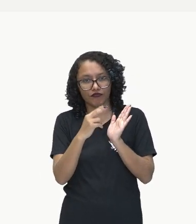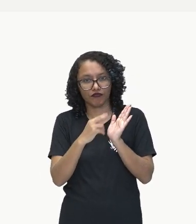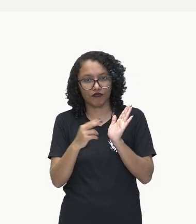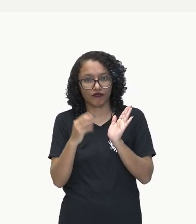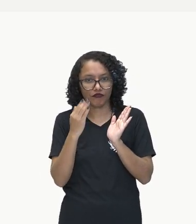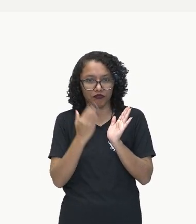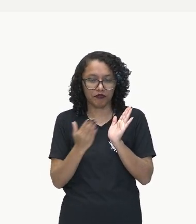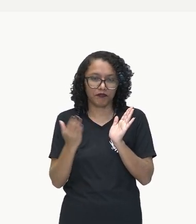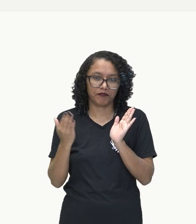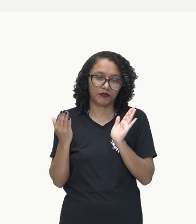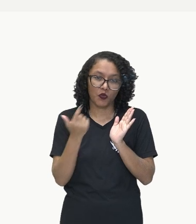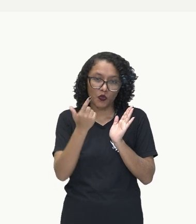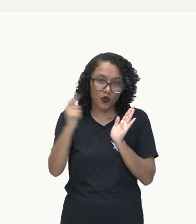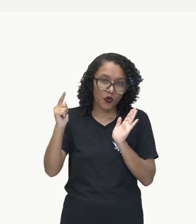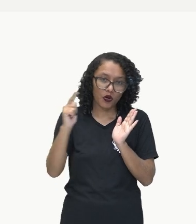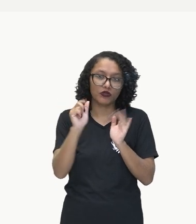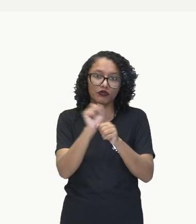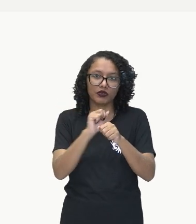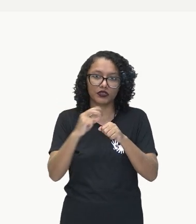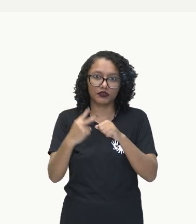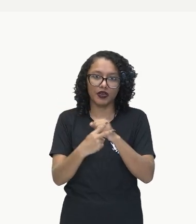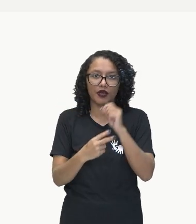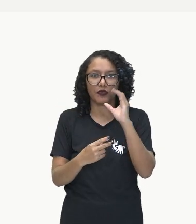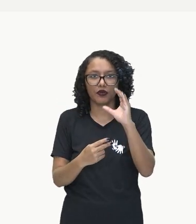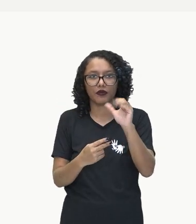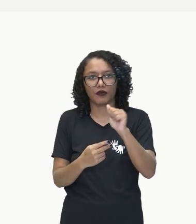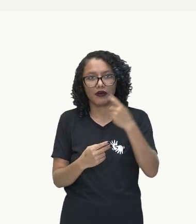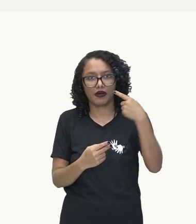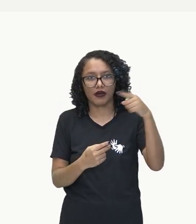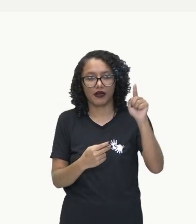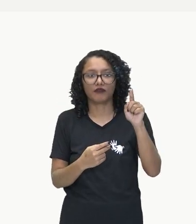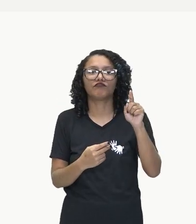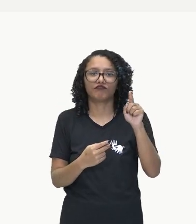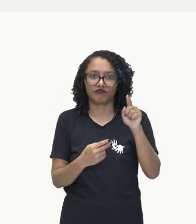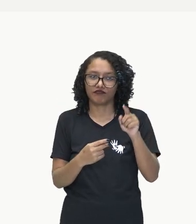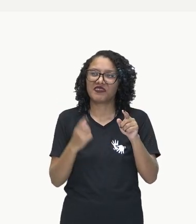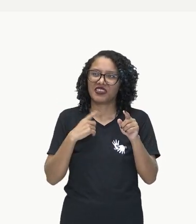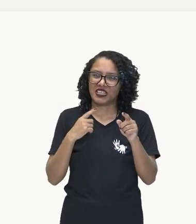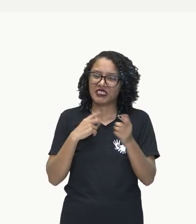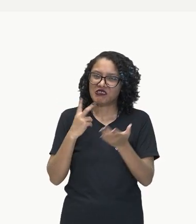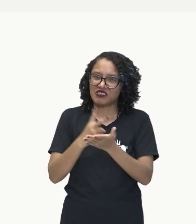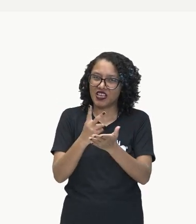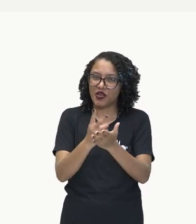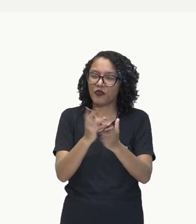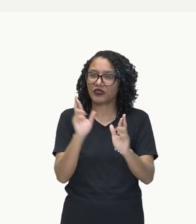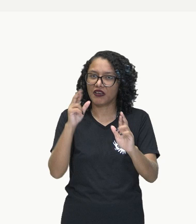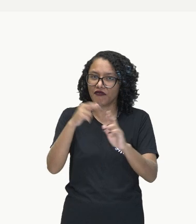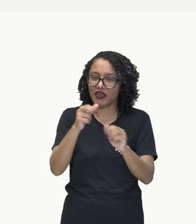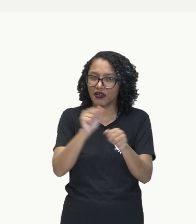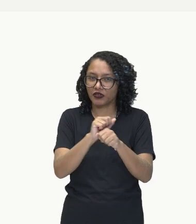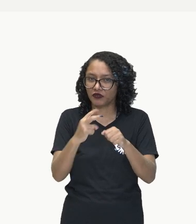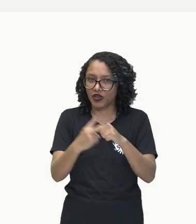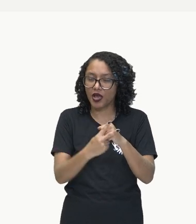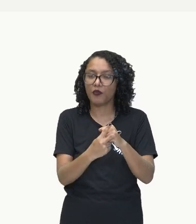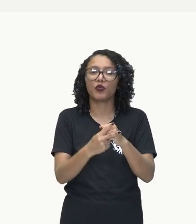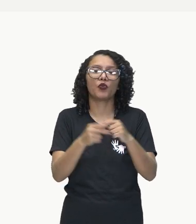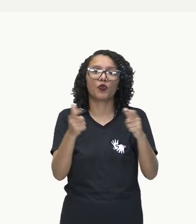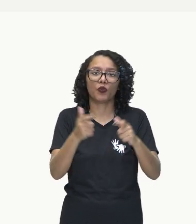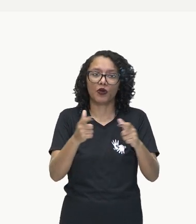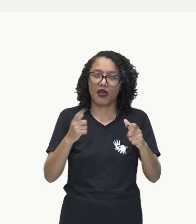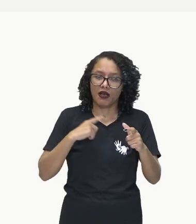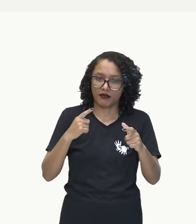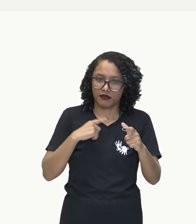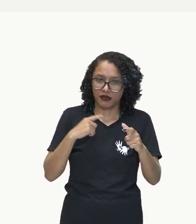não encontro eu cá. Novamente, a ideia de lugar é bastante marcada por intermédio dos